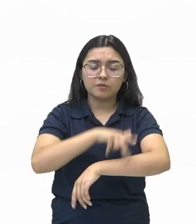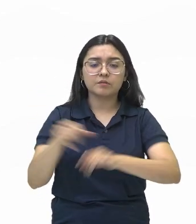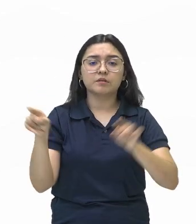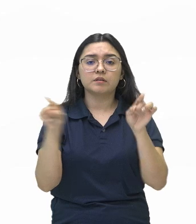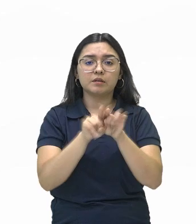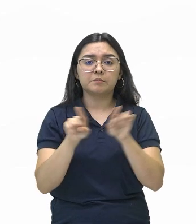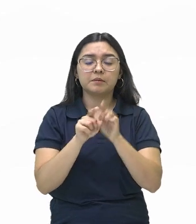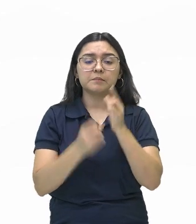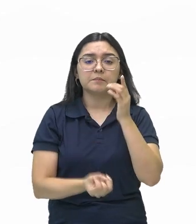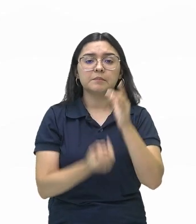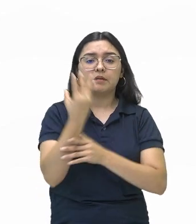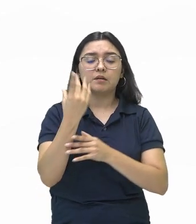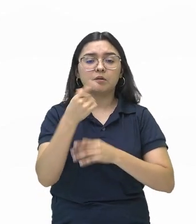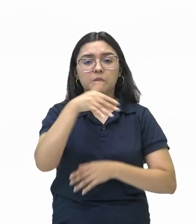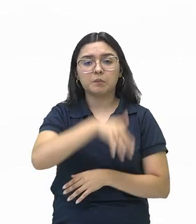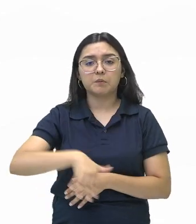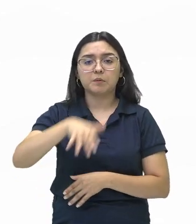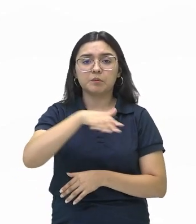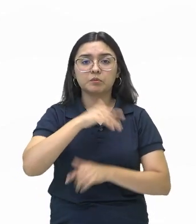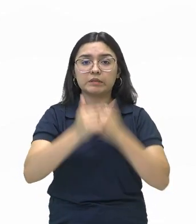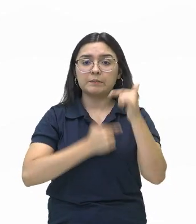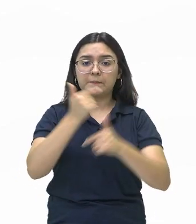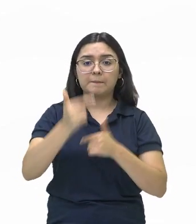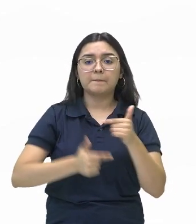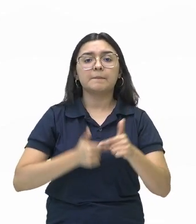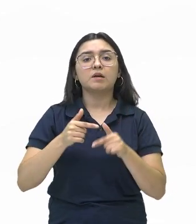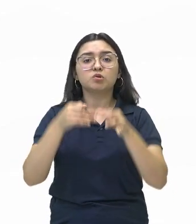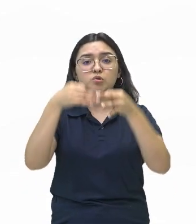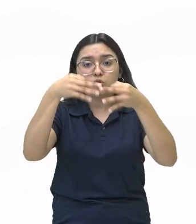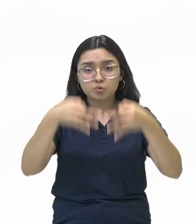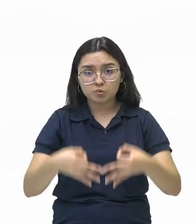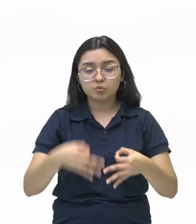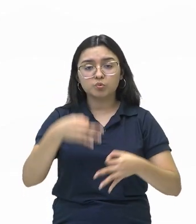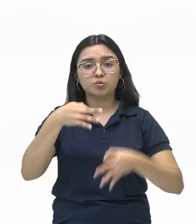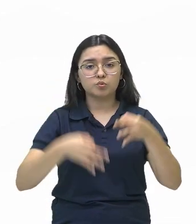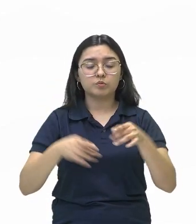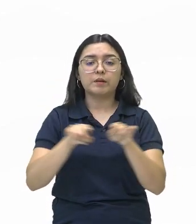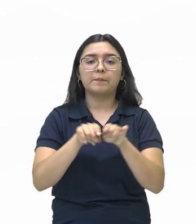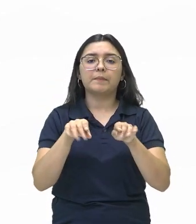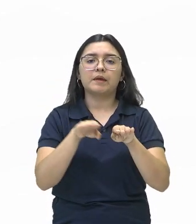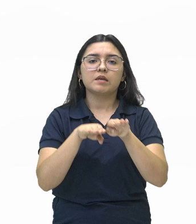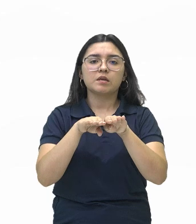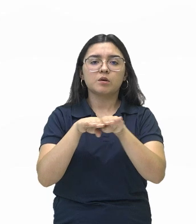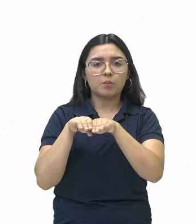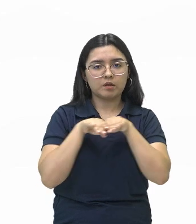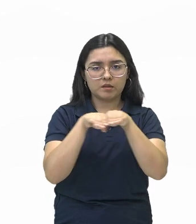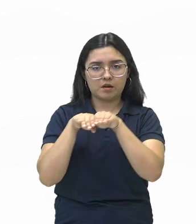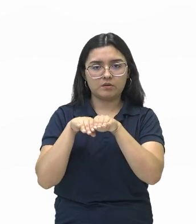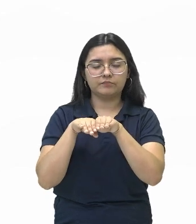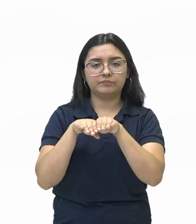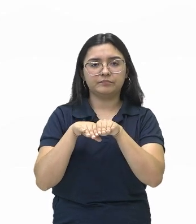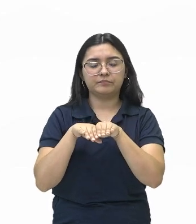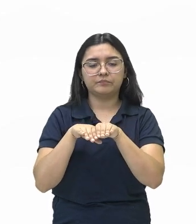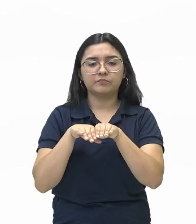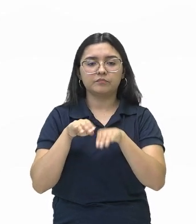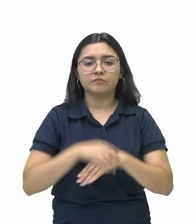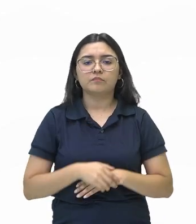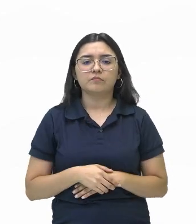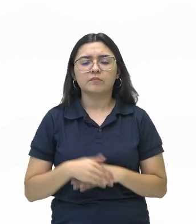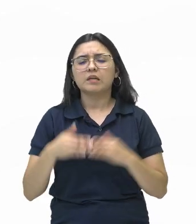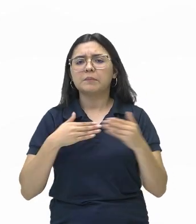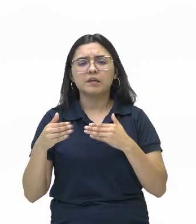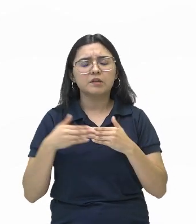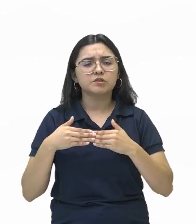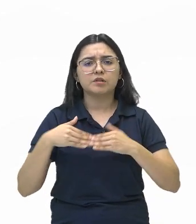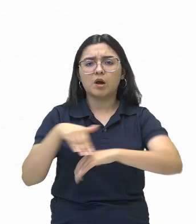para criar um ambiente de trabalho mais justo e igualitário. Independente da sua